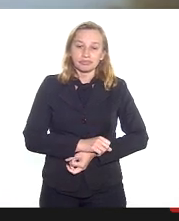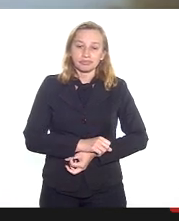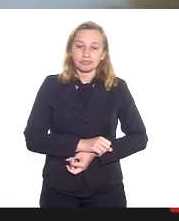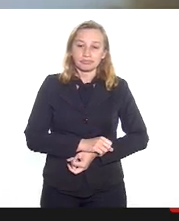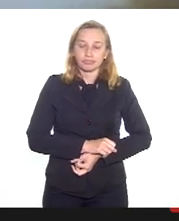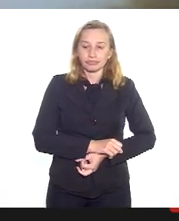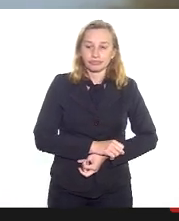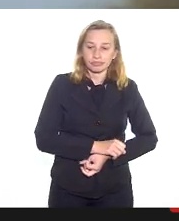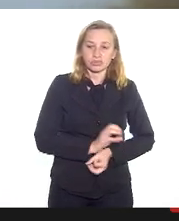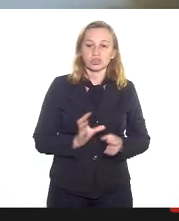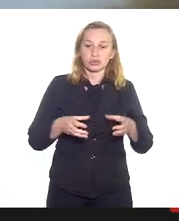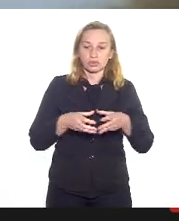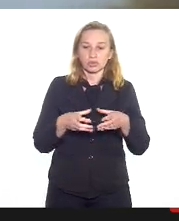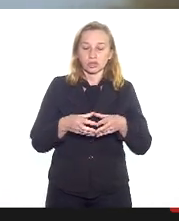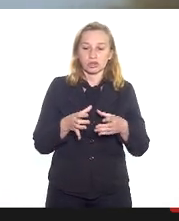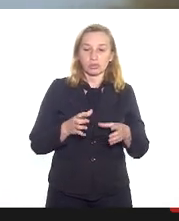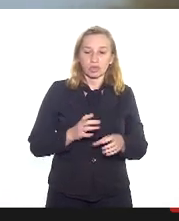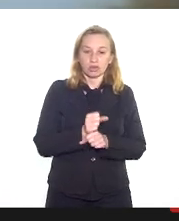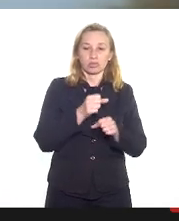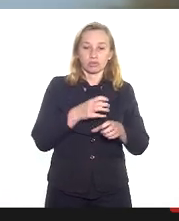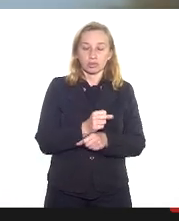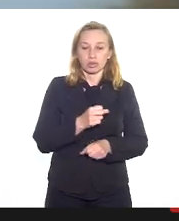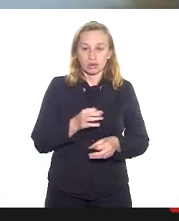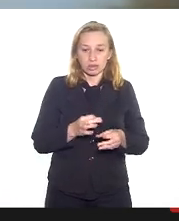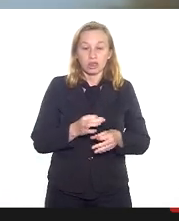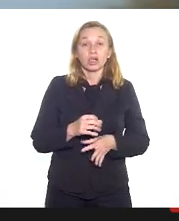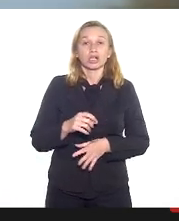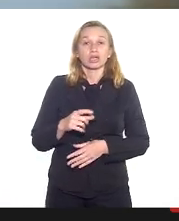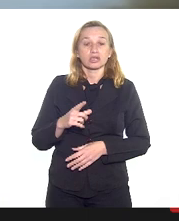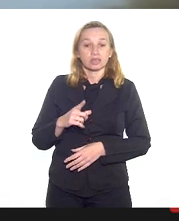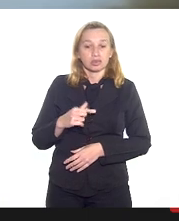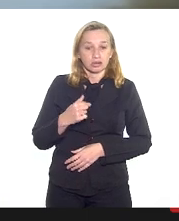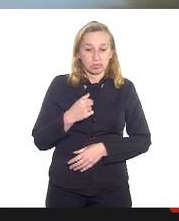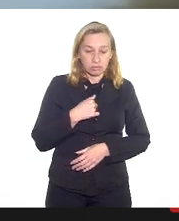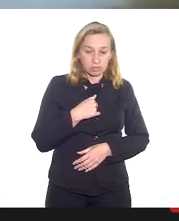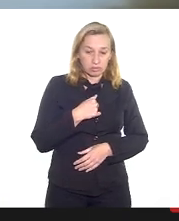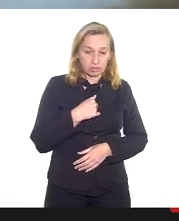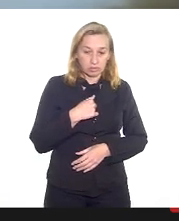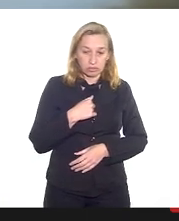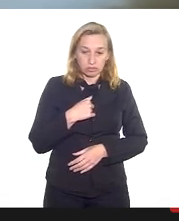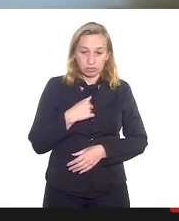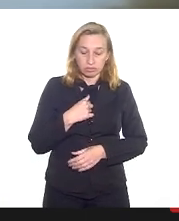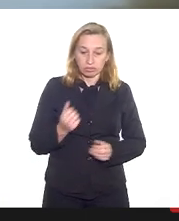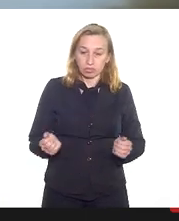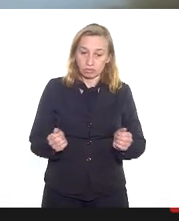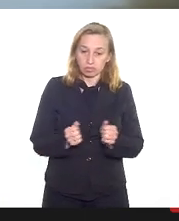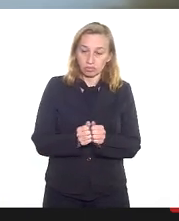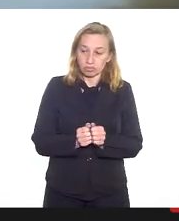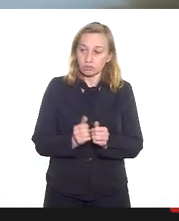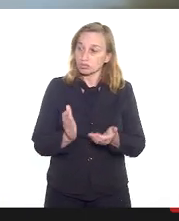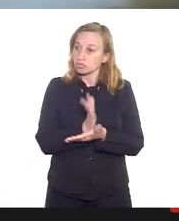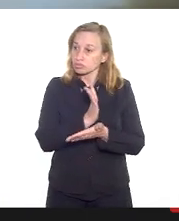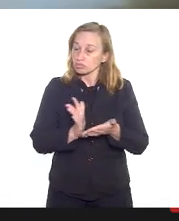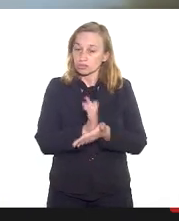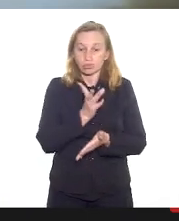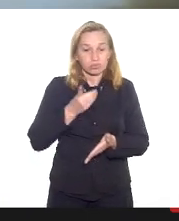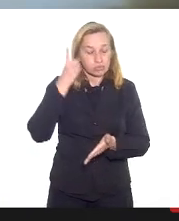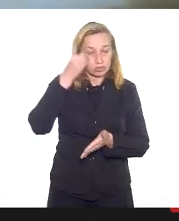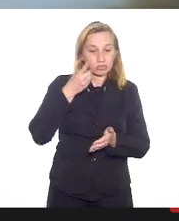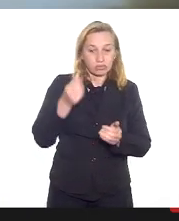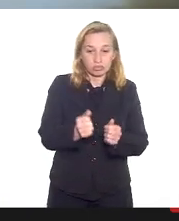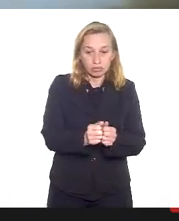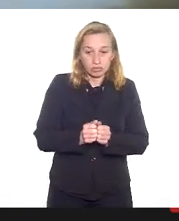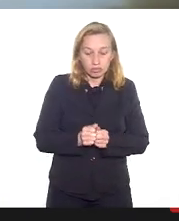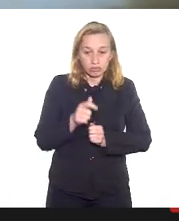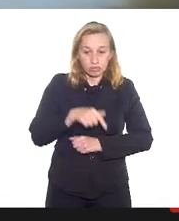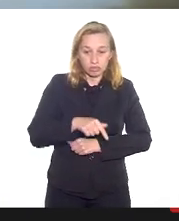na Comissão de Tributação, que eu presido, e tem alguns membros da comissão que estão aqui na